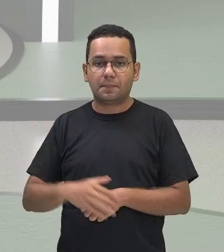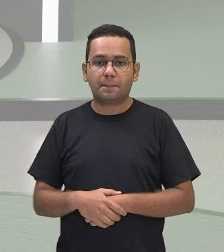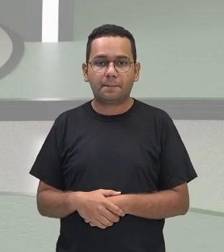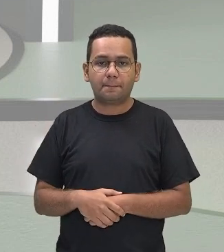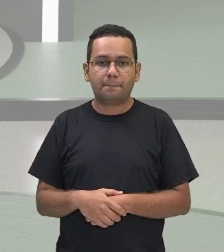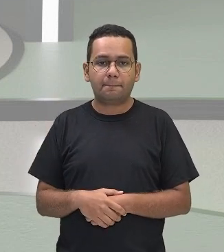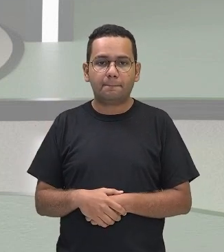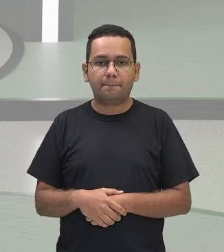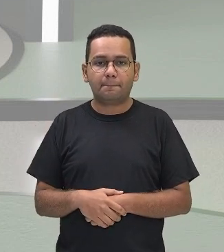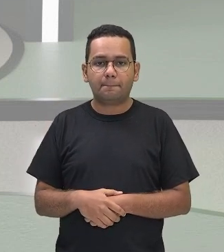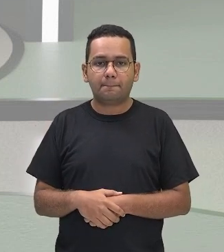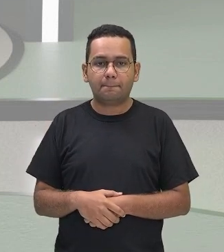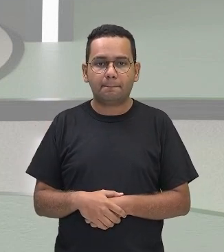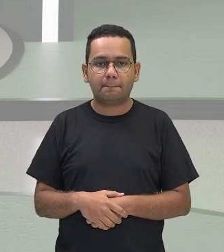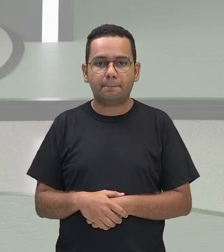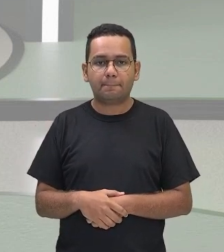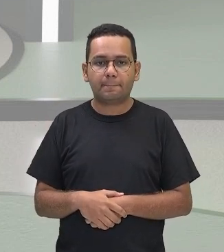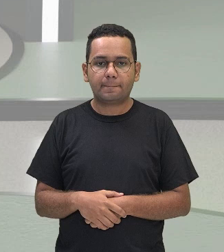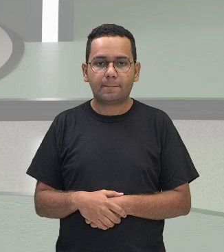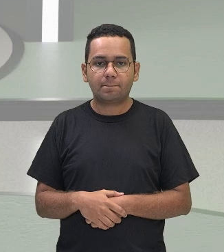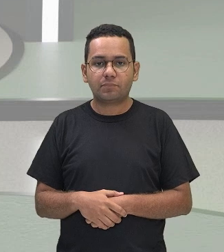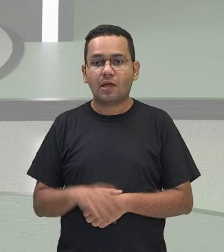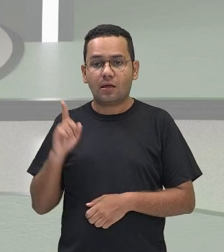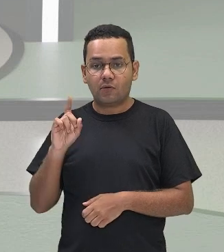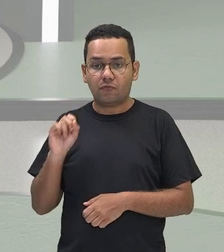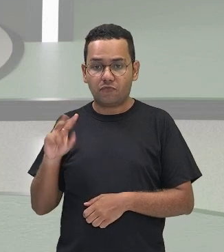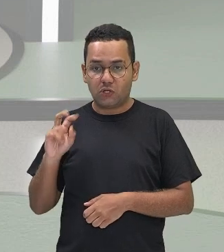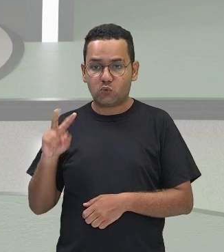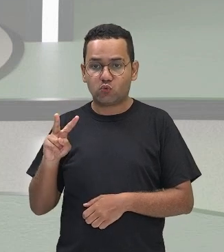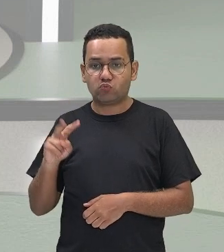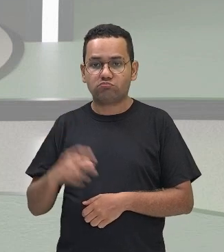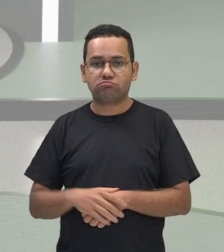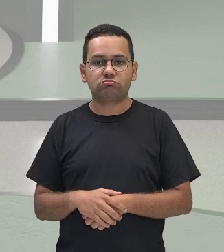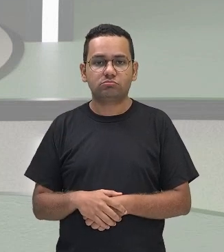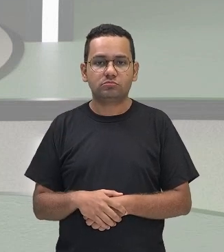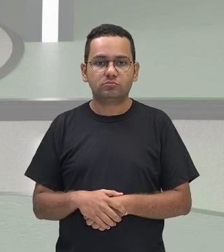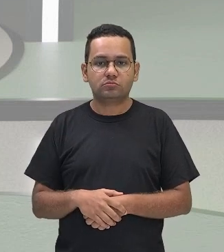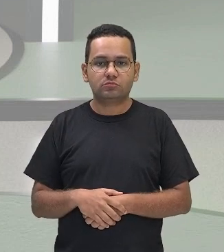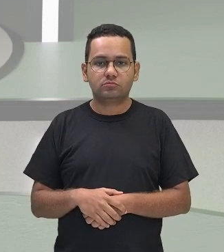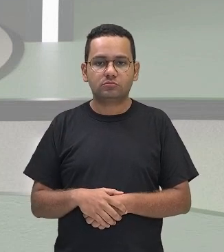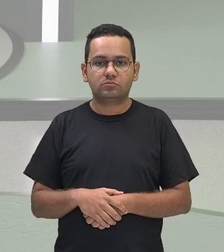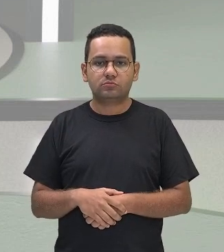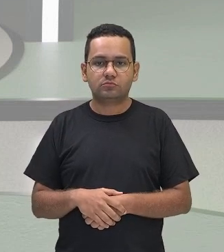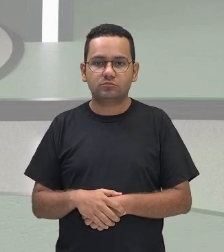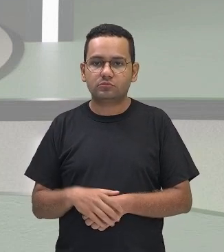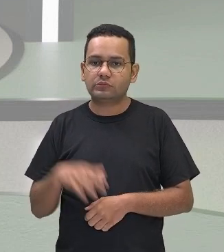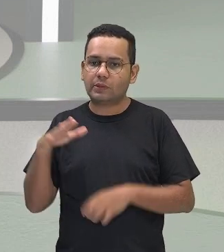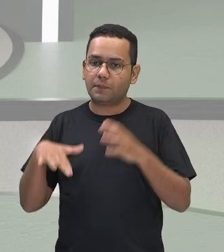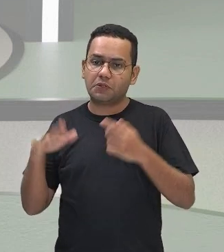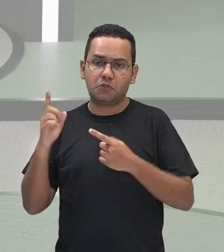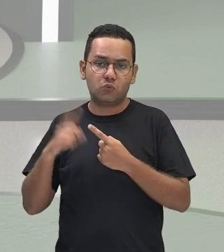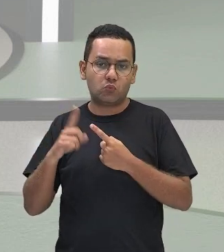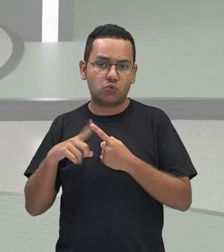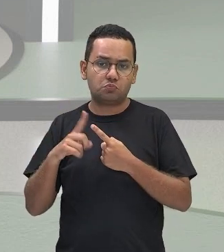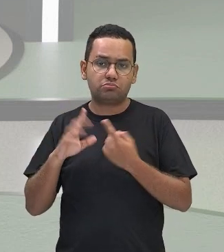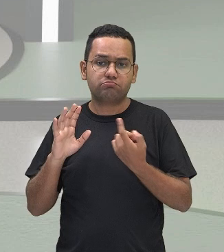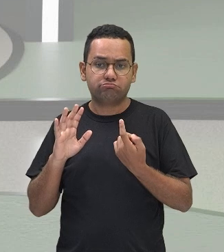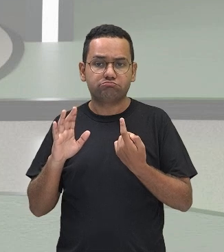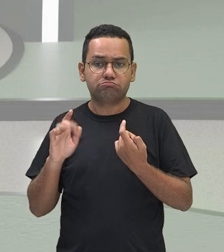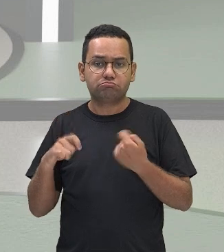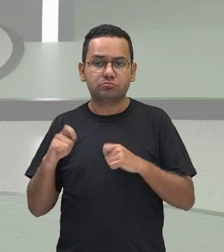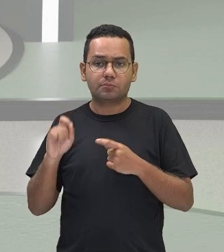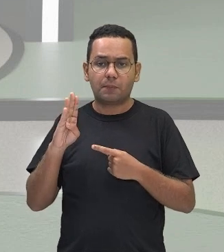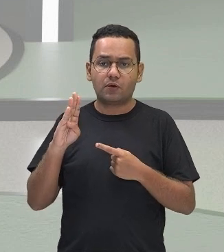pelo vírus da hepatite, certo? E vírus da hepatite C, dependendo do tipo, né? Hepatite B ou hepatite